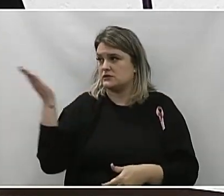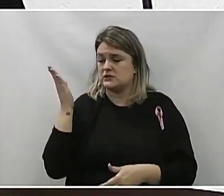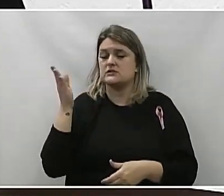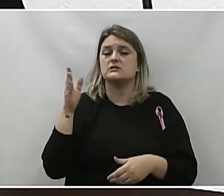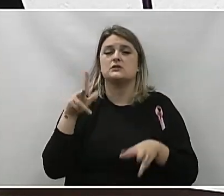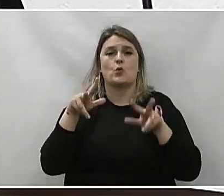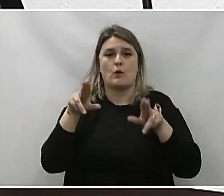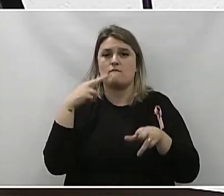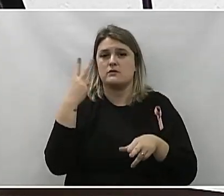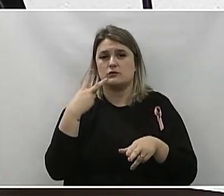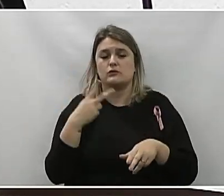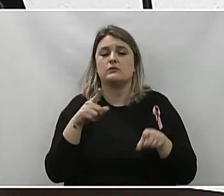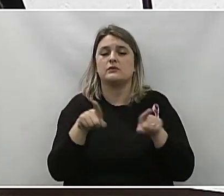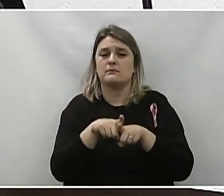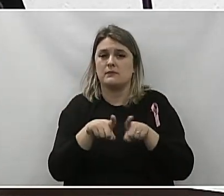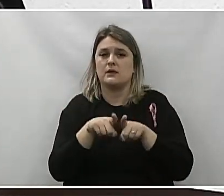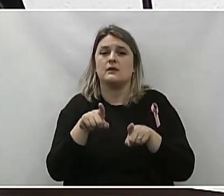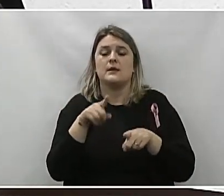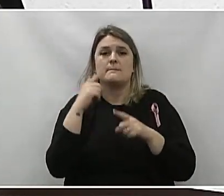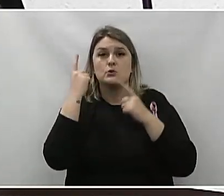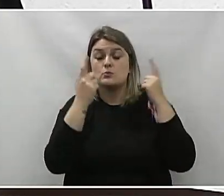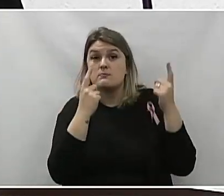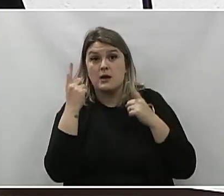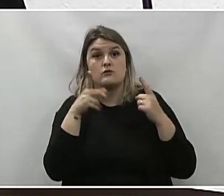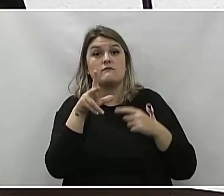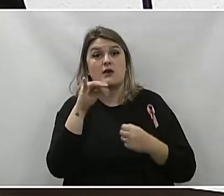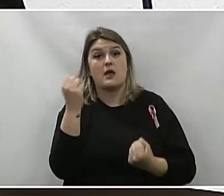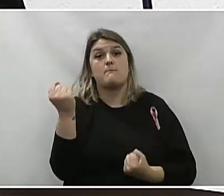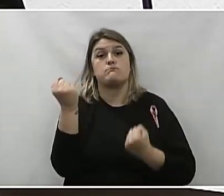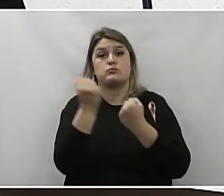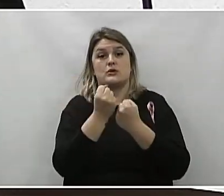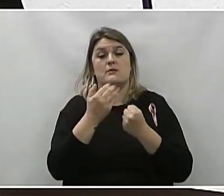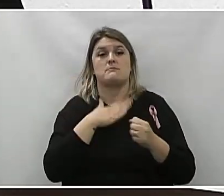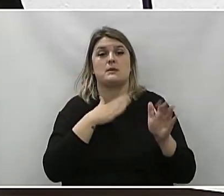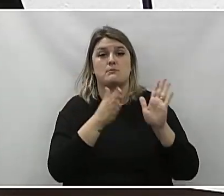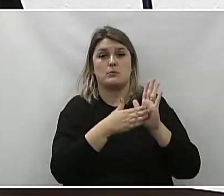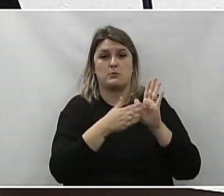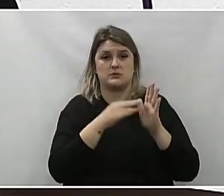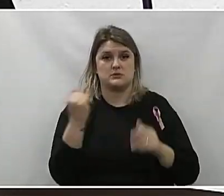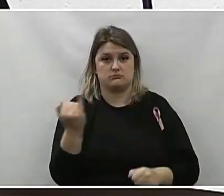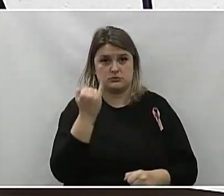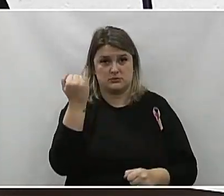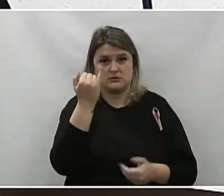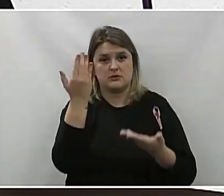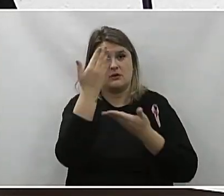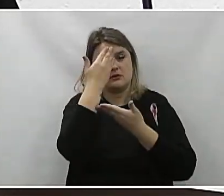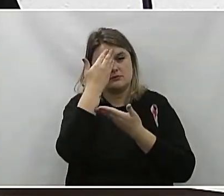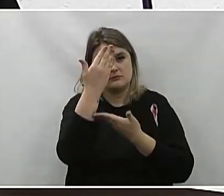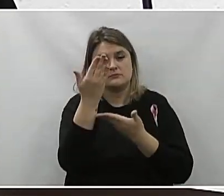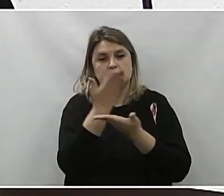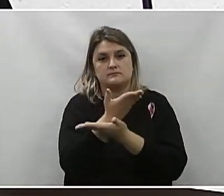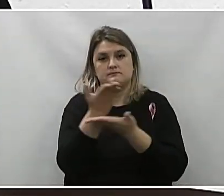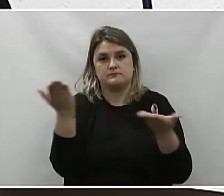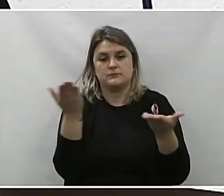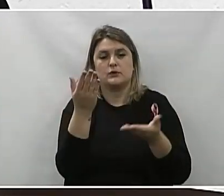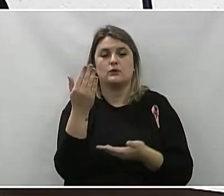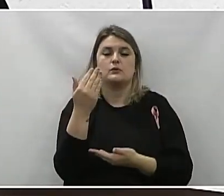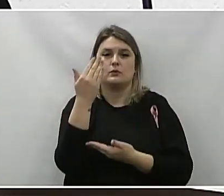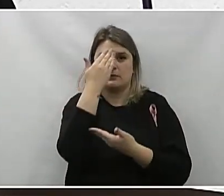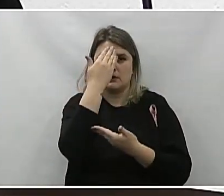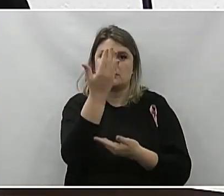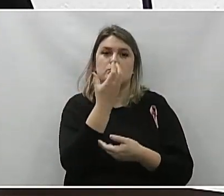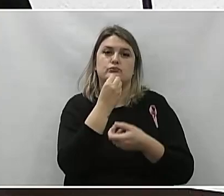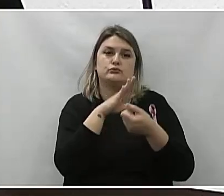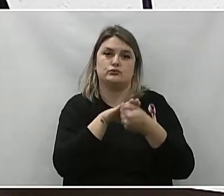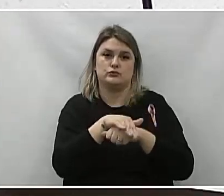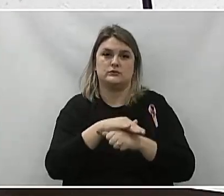vão estar também junto nessa causa tão importante Agradeço a todos seria isso muito